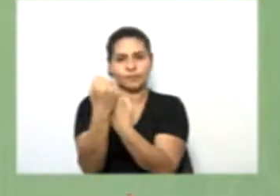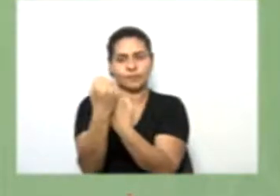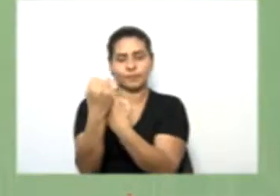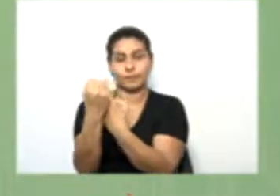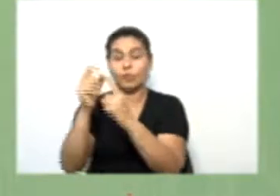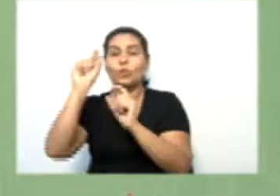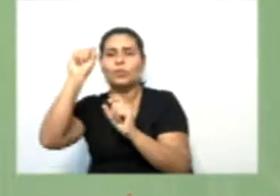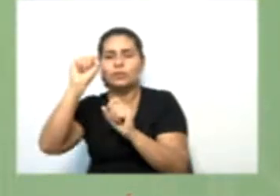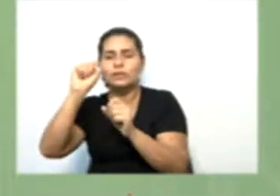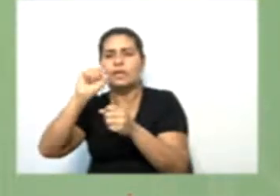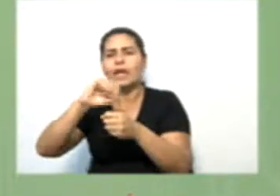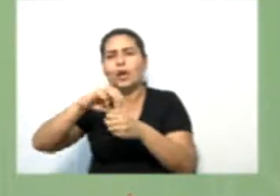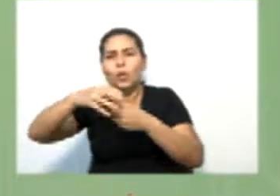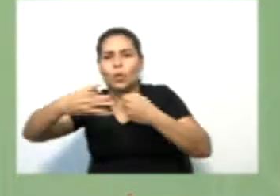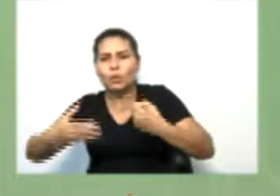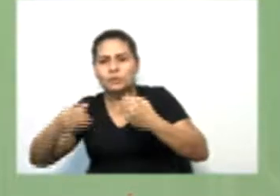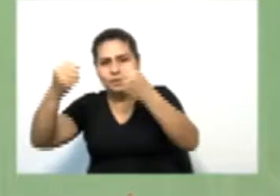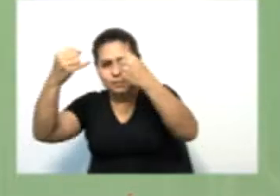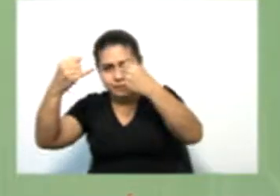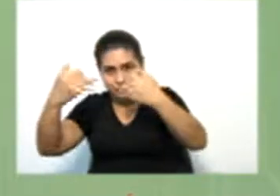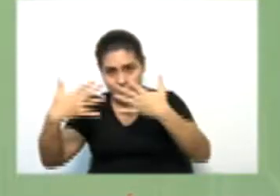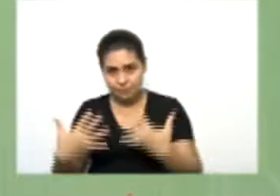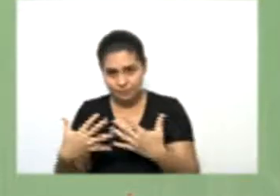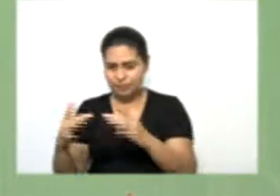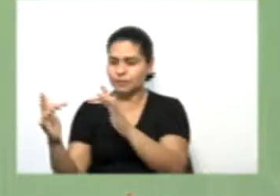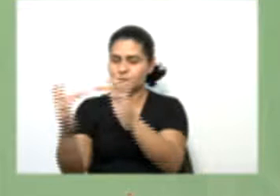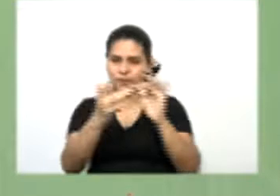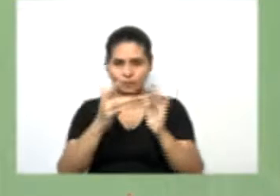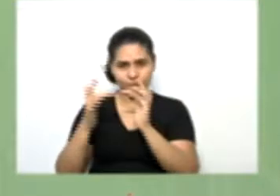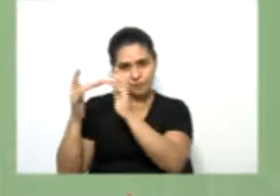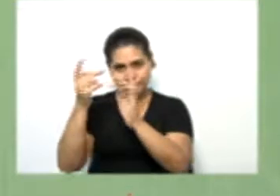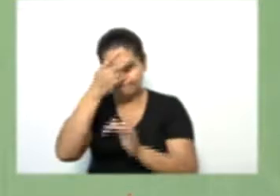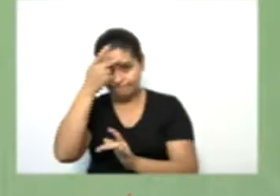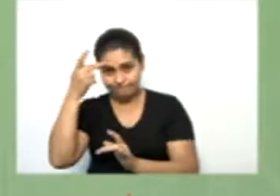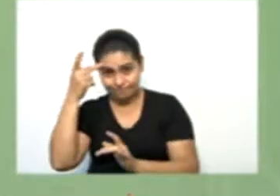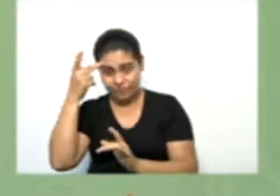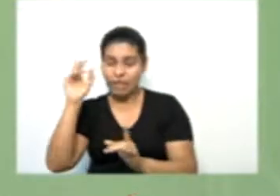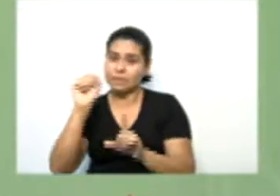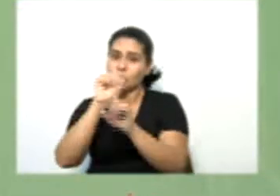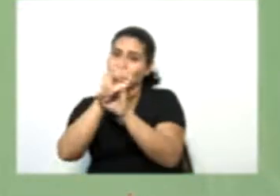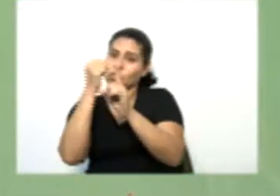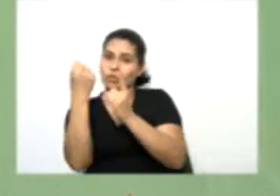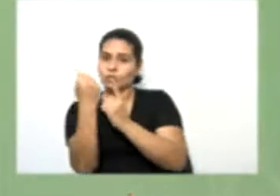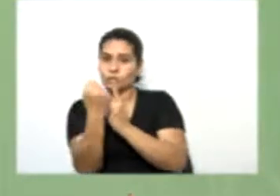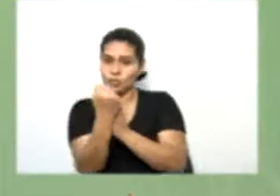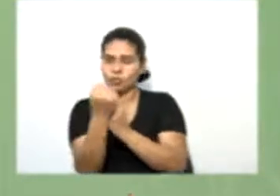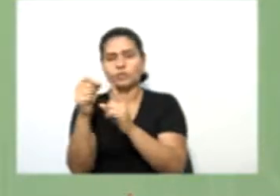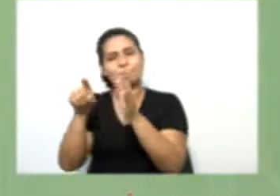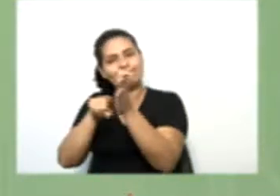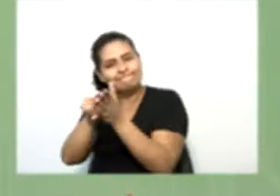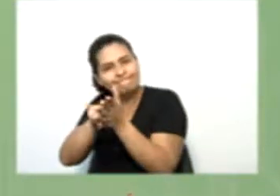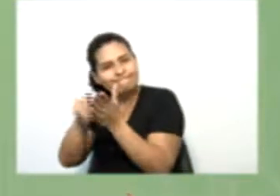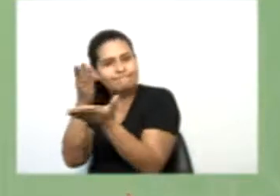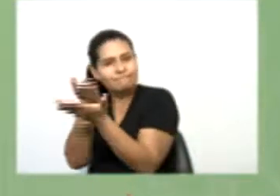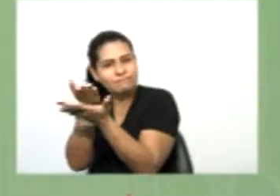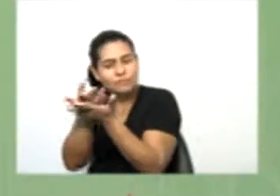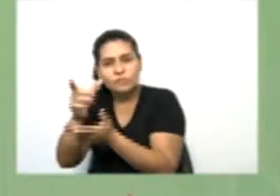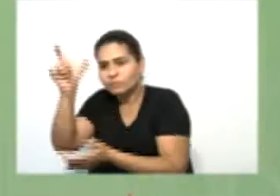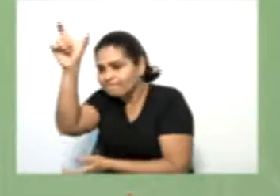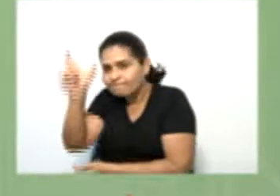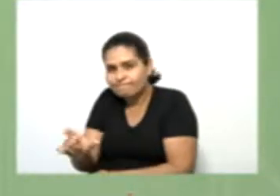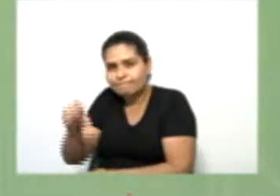O conceito de relação social da área da sociologia foi estudado, então, pelo nosso